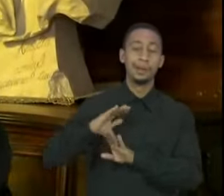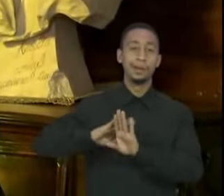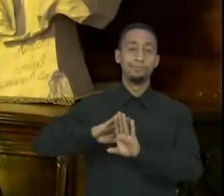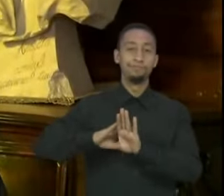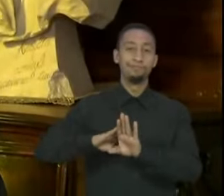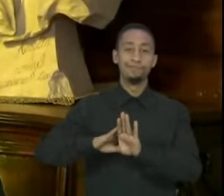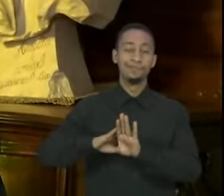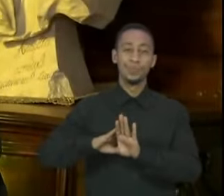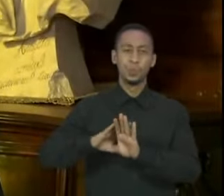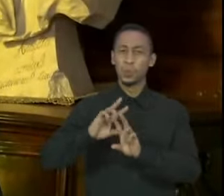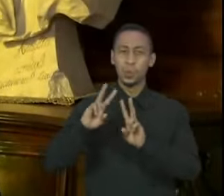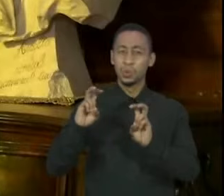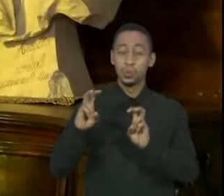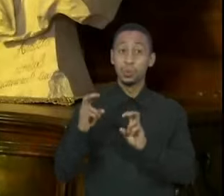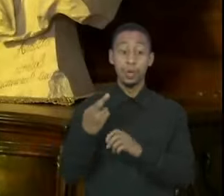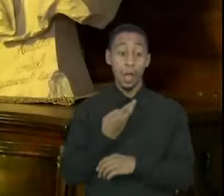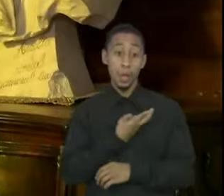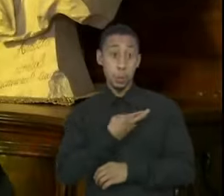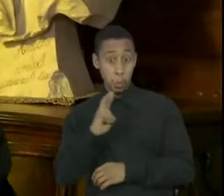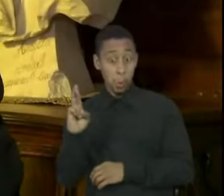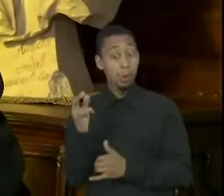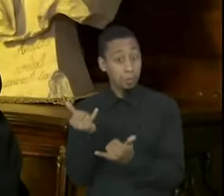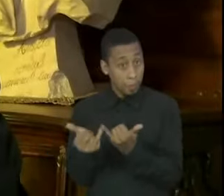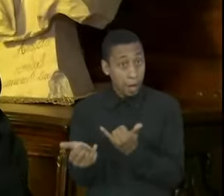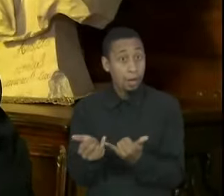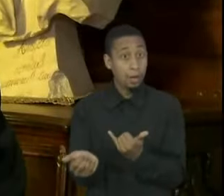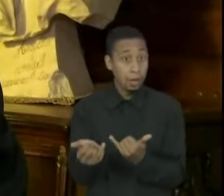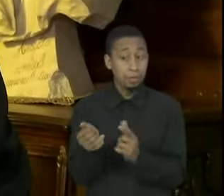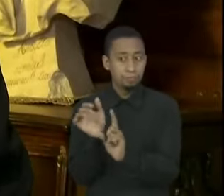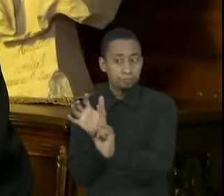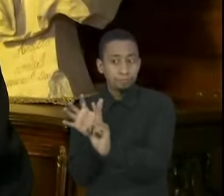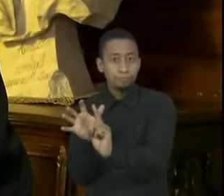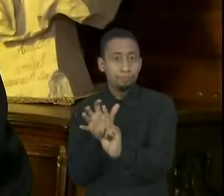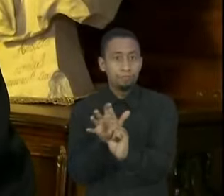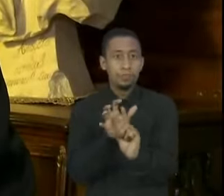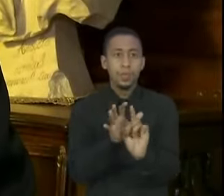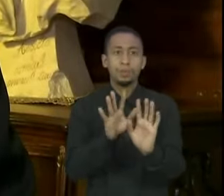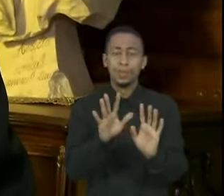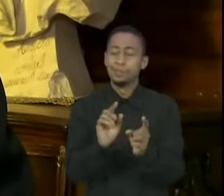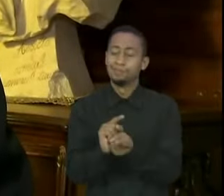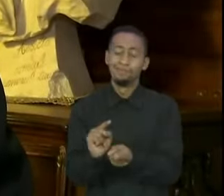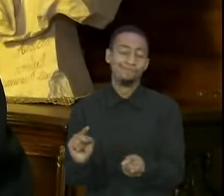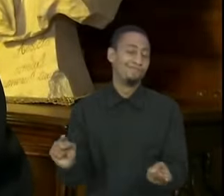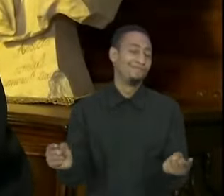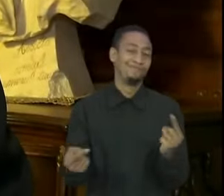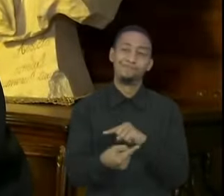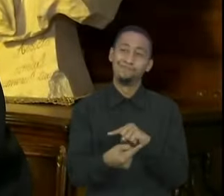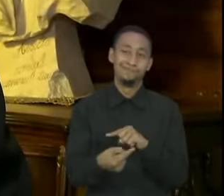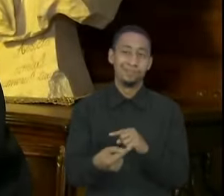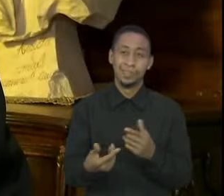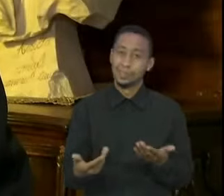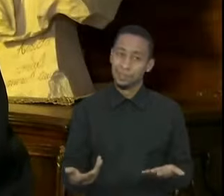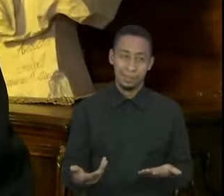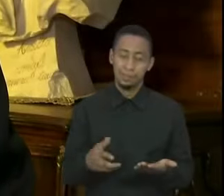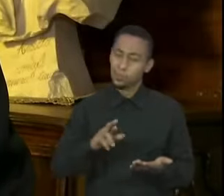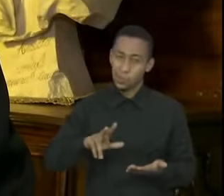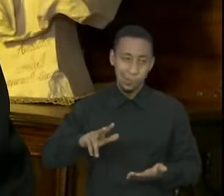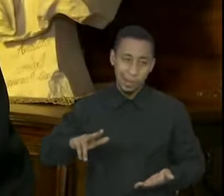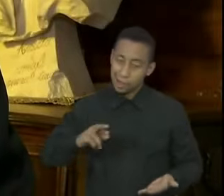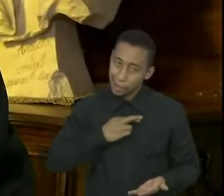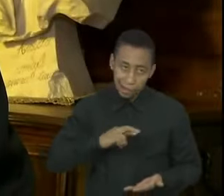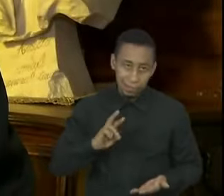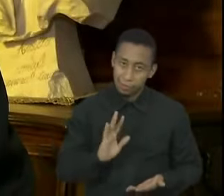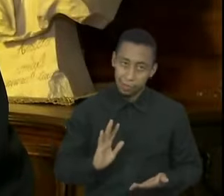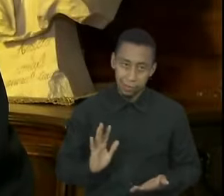certo a religioso certo a pretensão religiosa o que de fato é contrária à a verdadeira religião